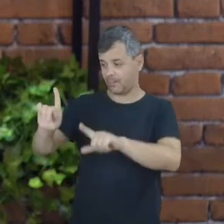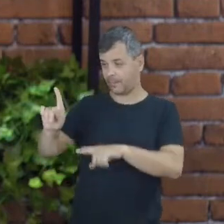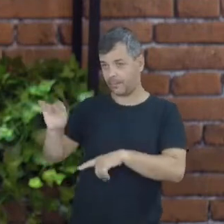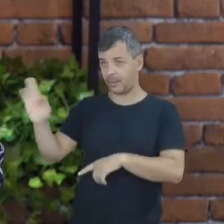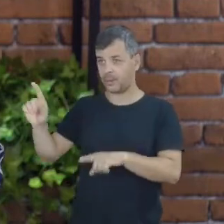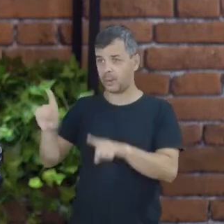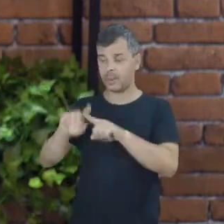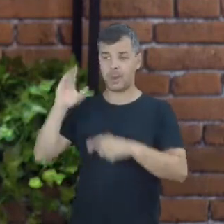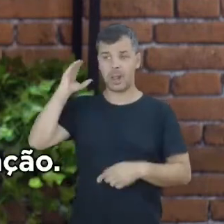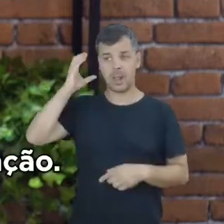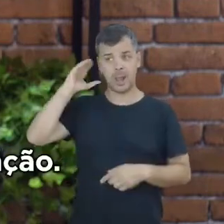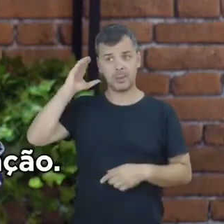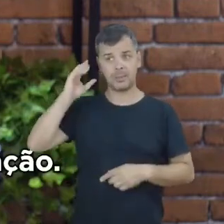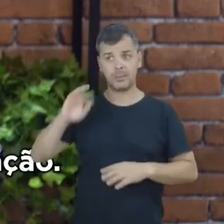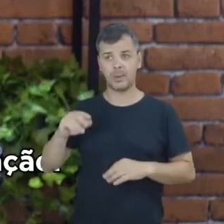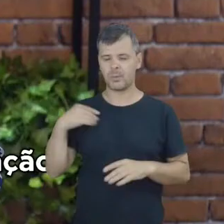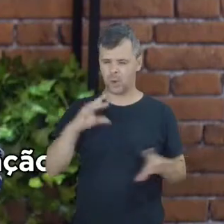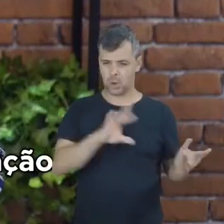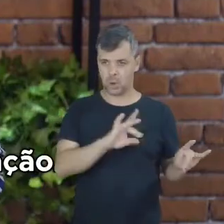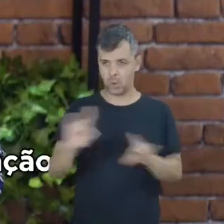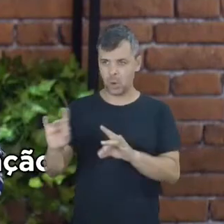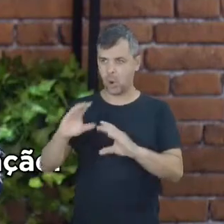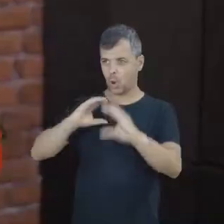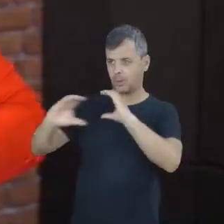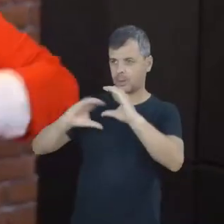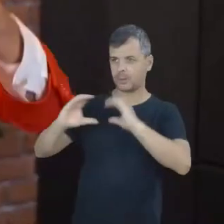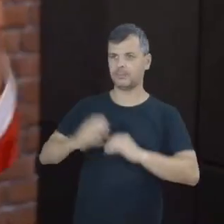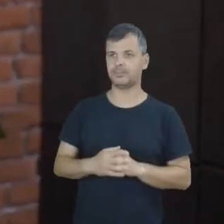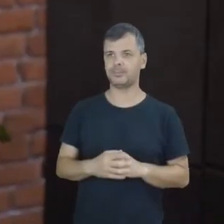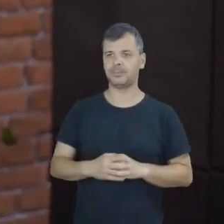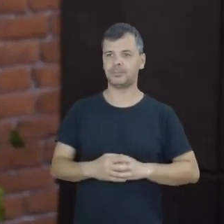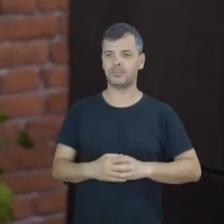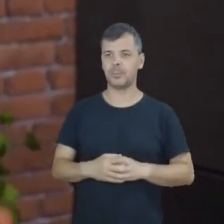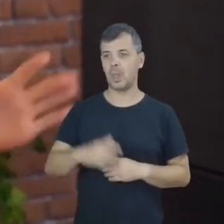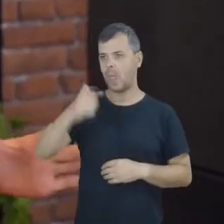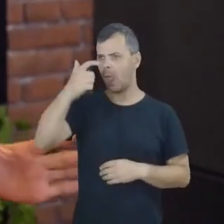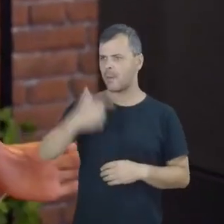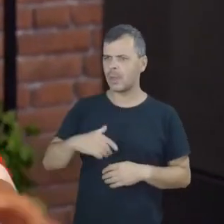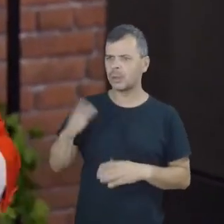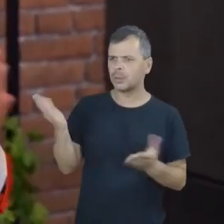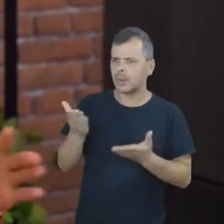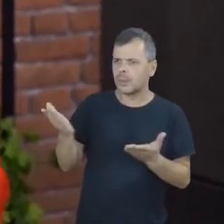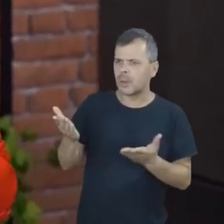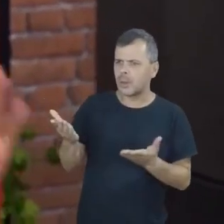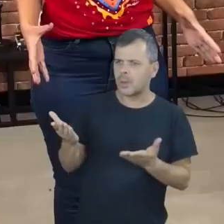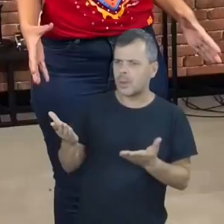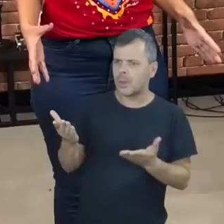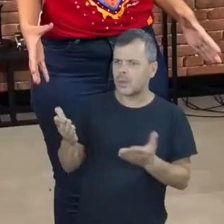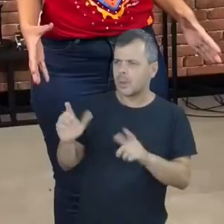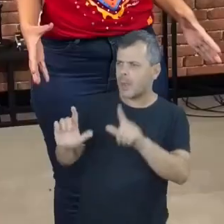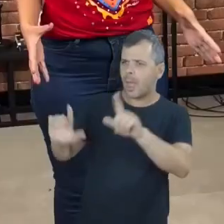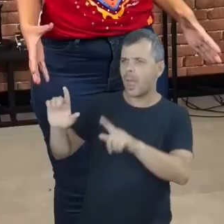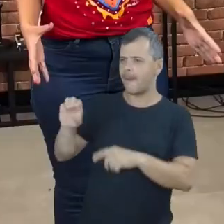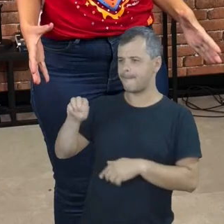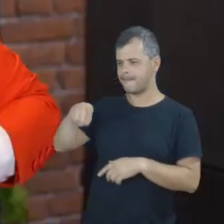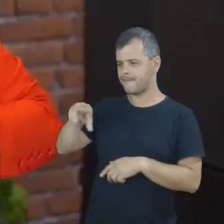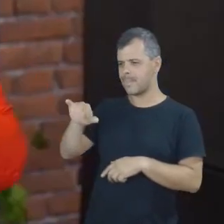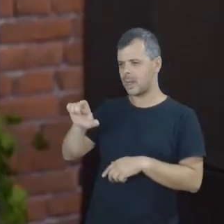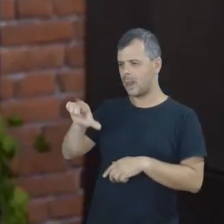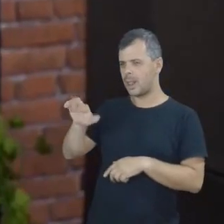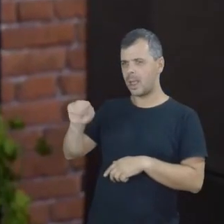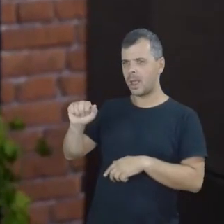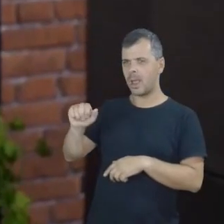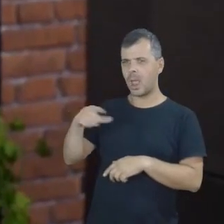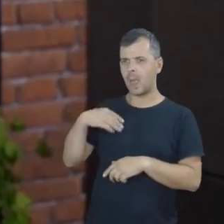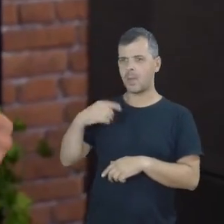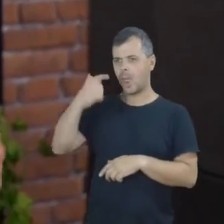PT e na Rádio PT. Siga o nosso sistema de comunicação. Meu amor tá sabendo que eu estou aqui no estúdio Marisa Letícia. Eu